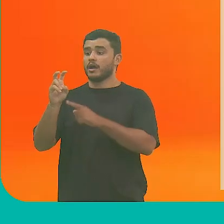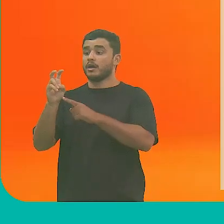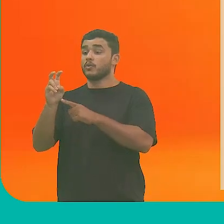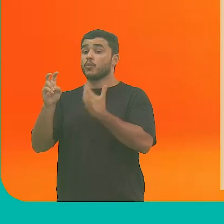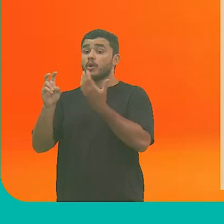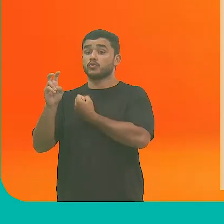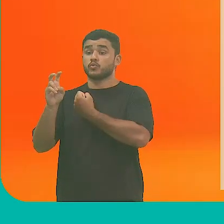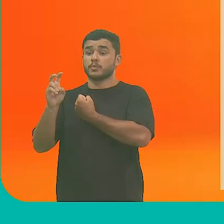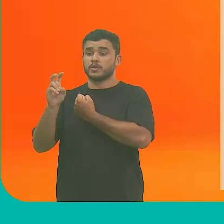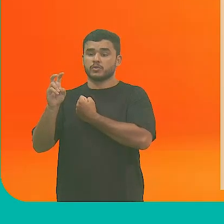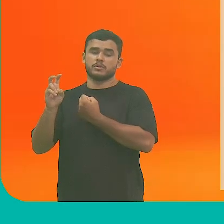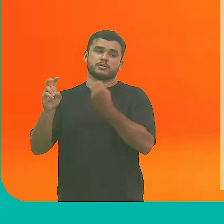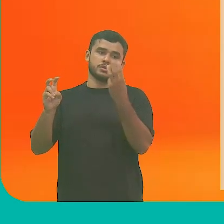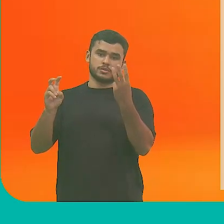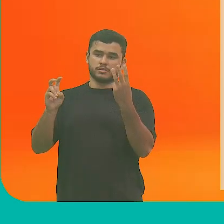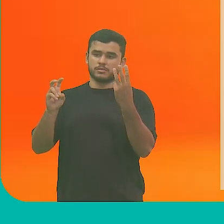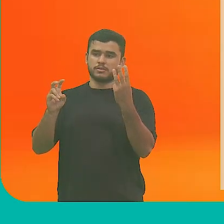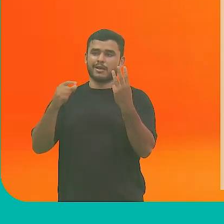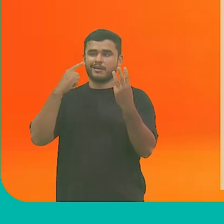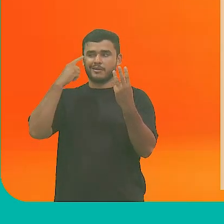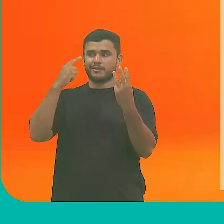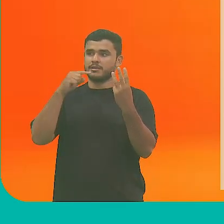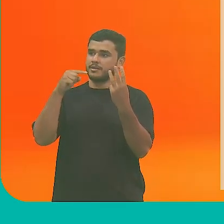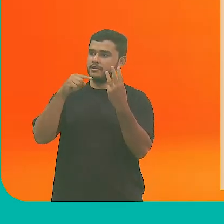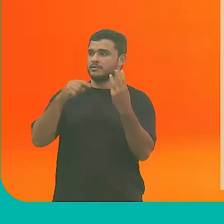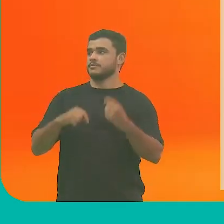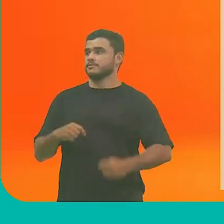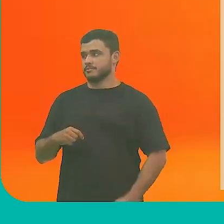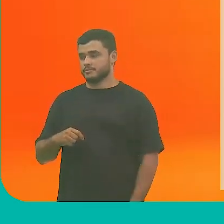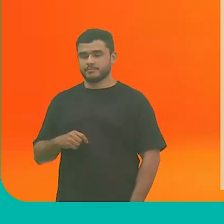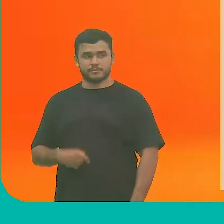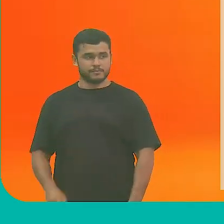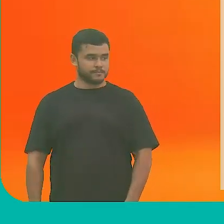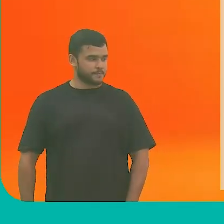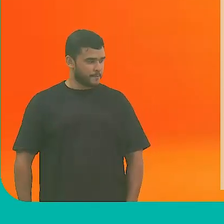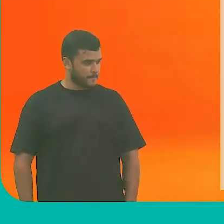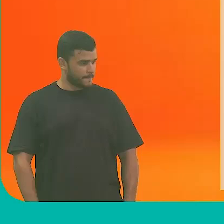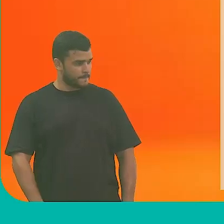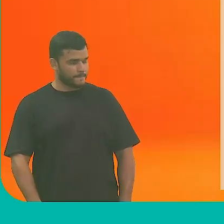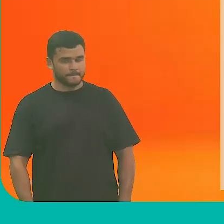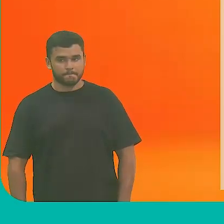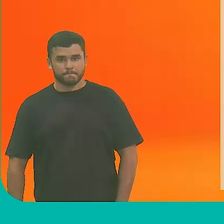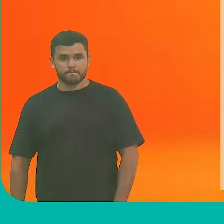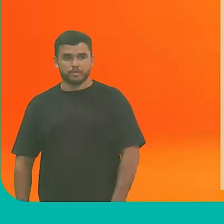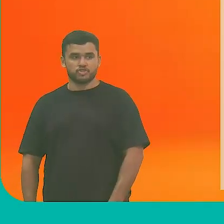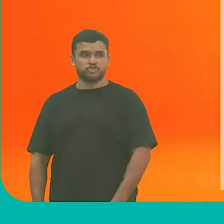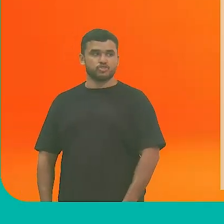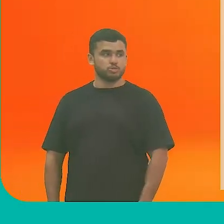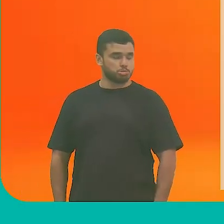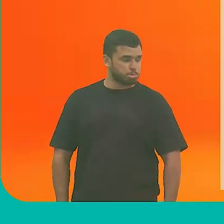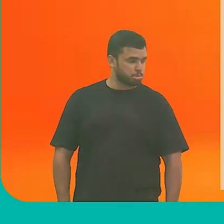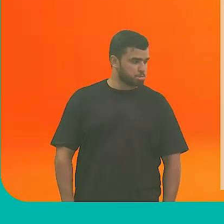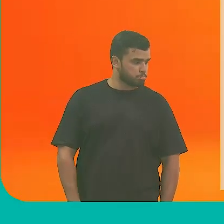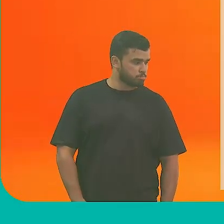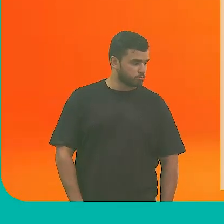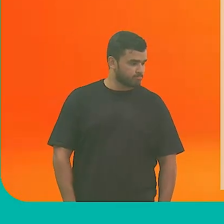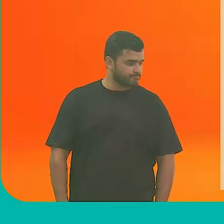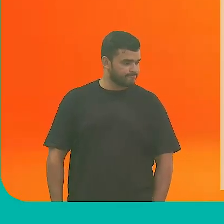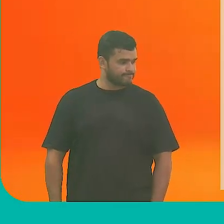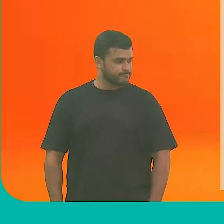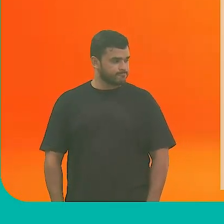4,16. E a moda, ela deu 3. Ok? Agora eu vou falar